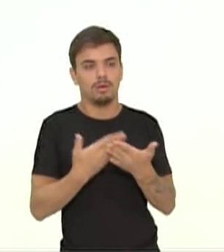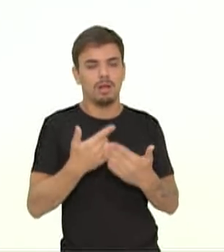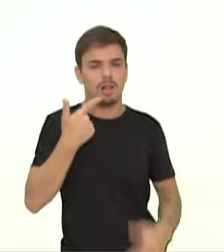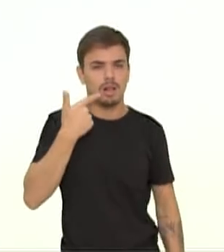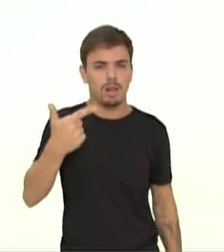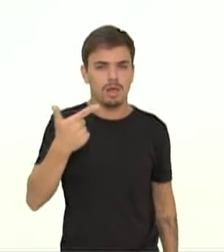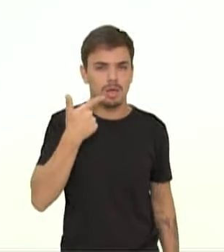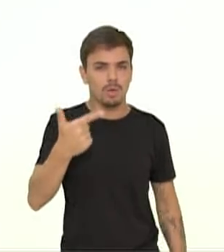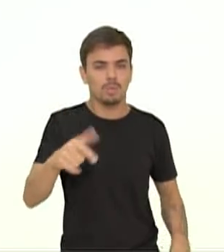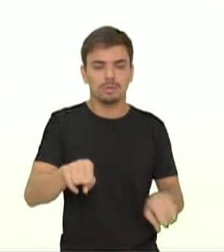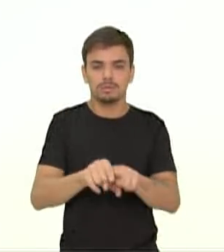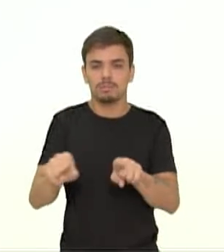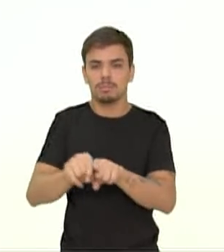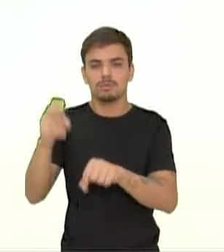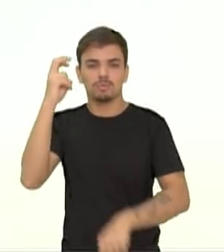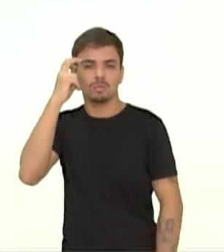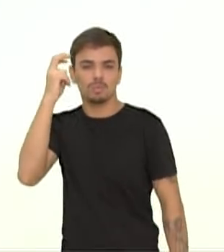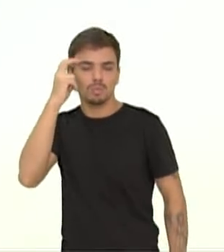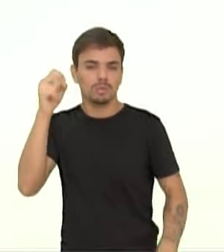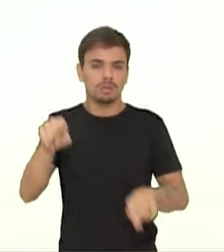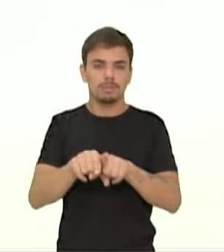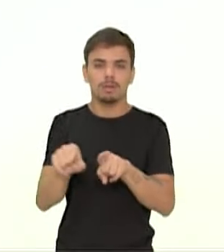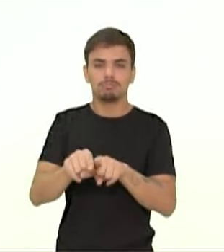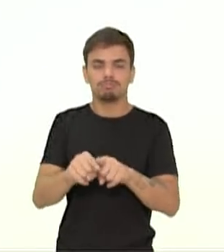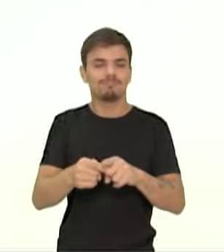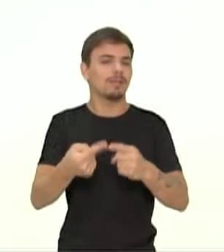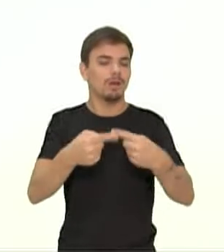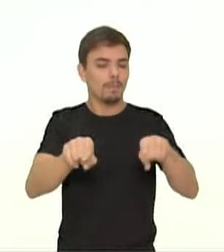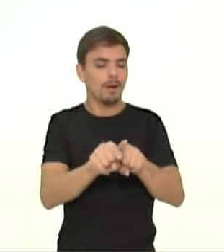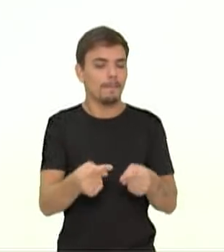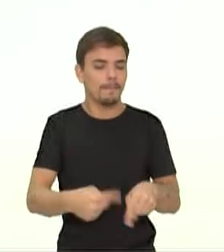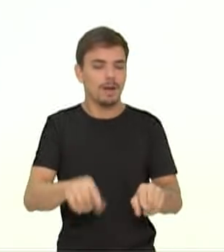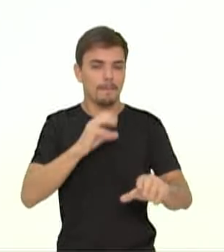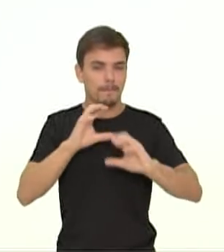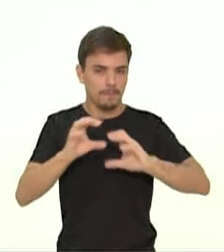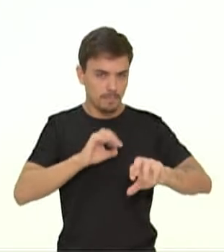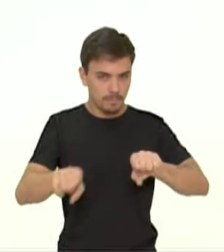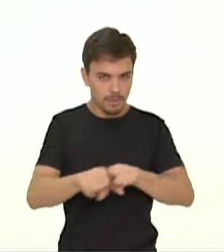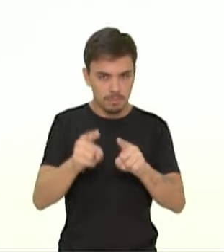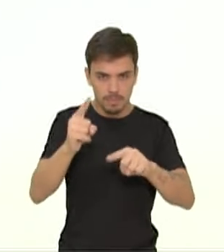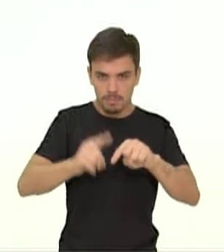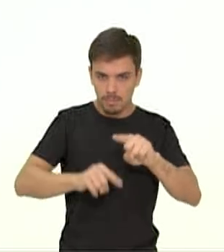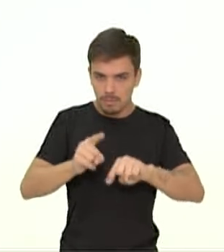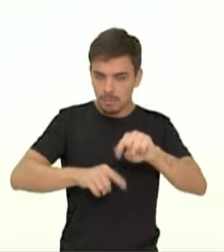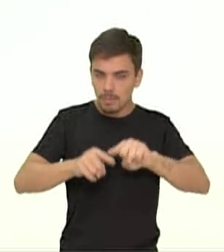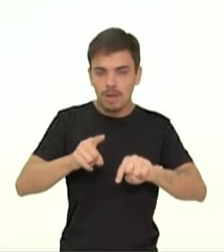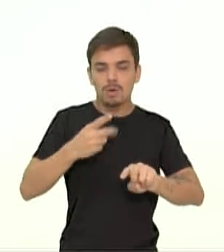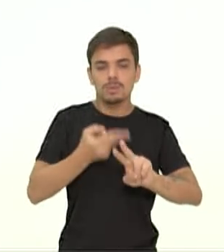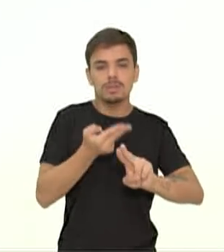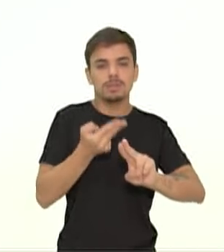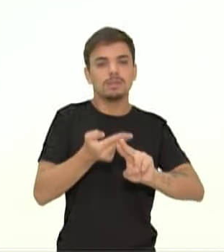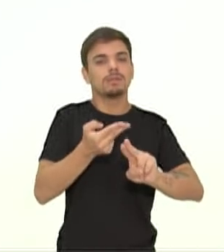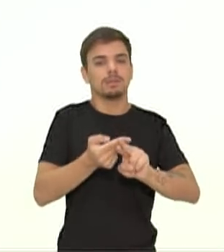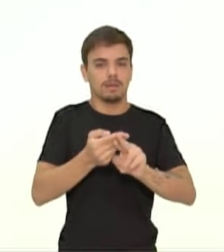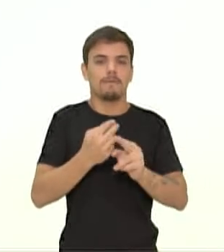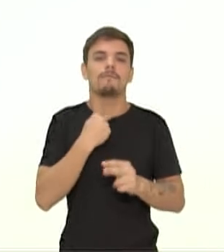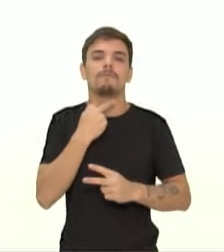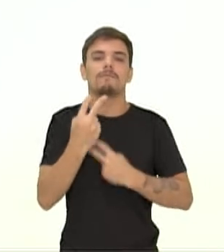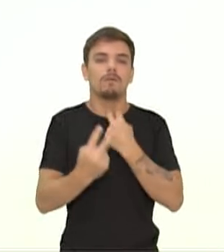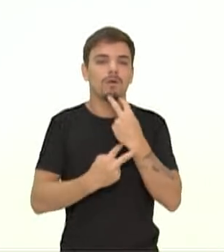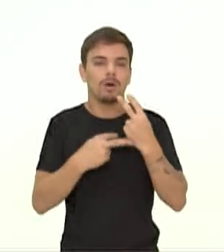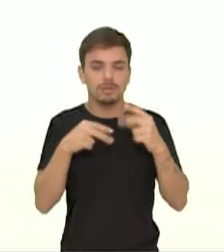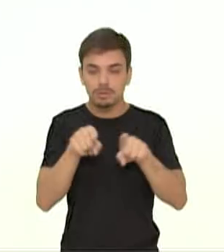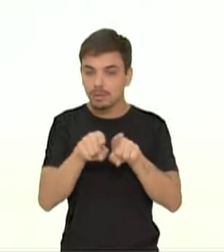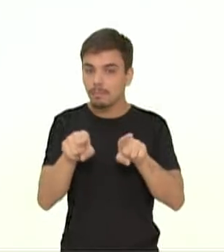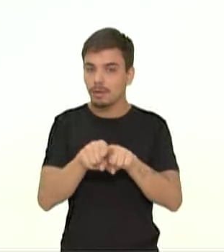línguas, culturas, ritmos e cantos. Na produção musical, eles utilizam a voz e vários instrumentos musicais